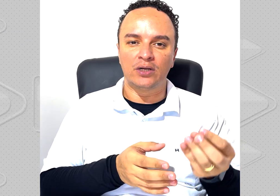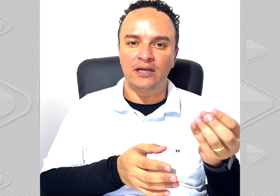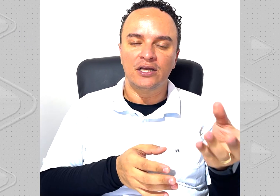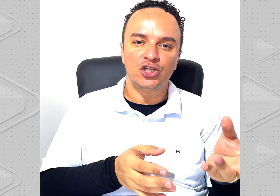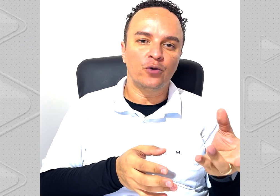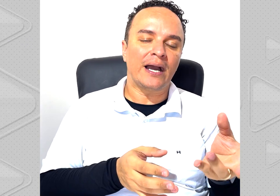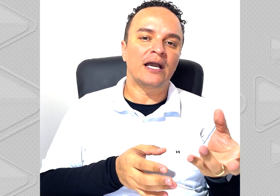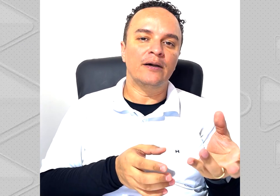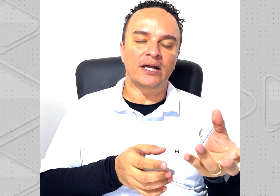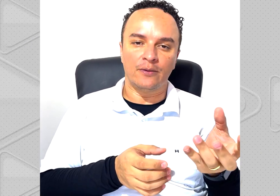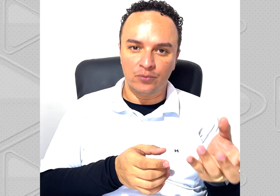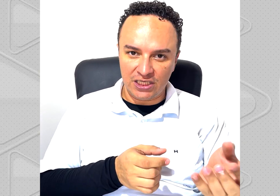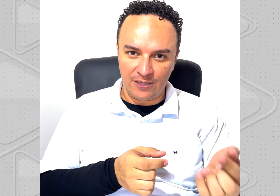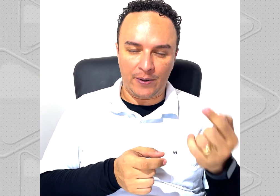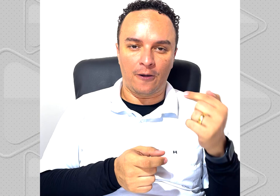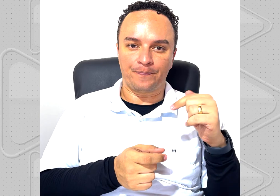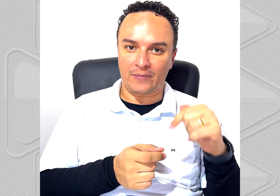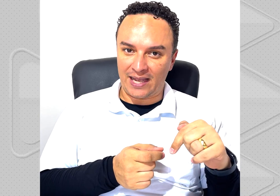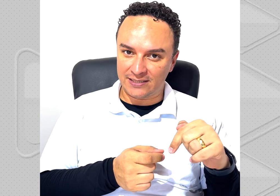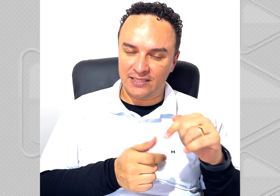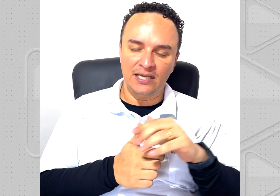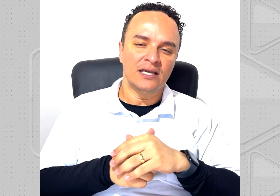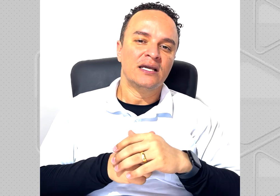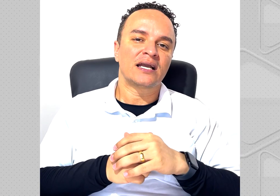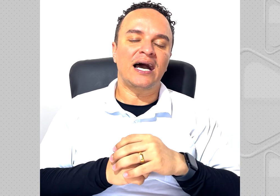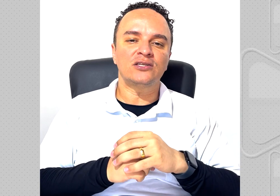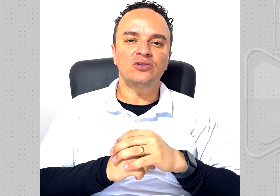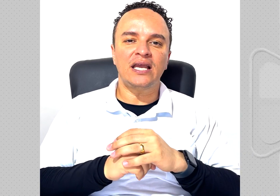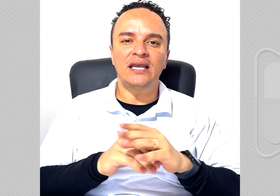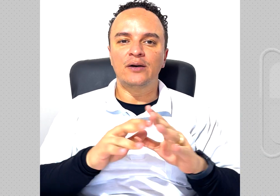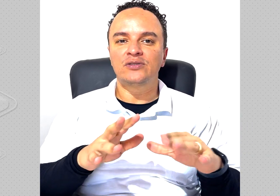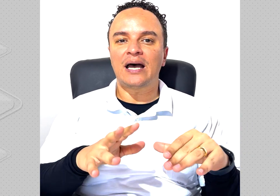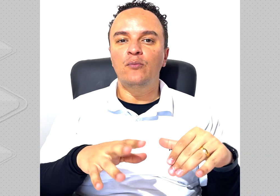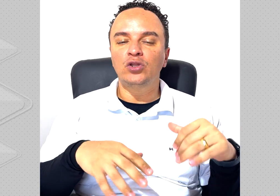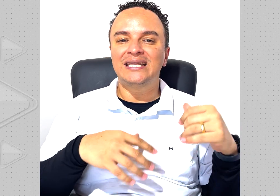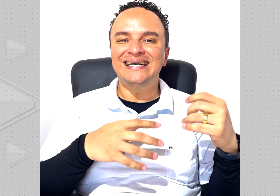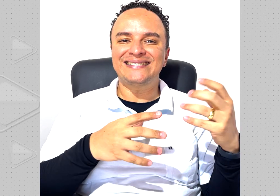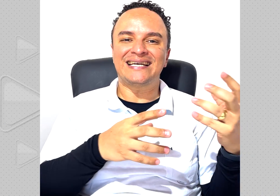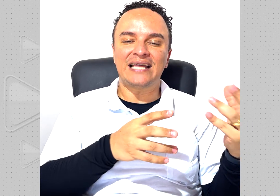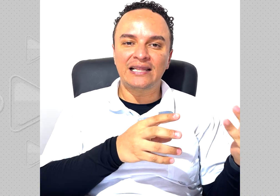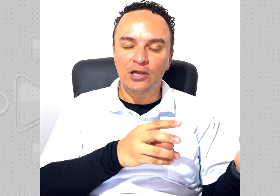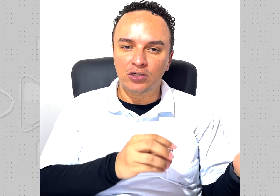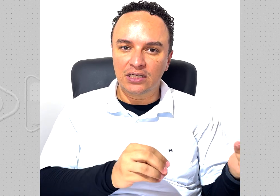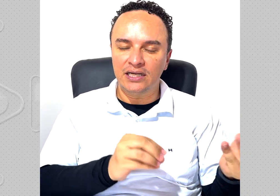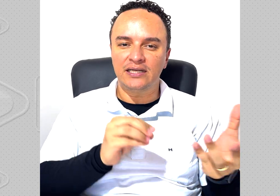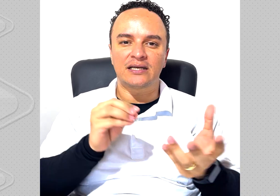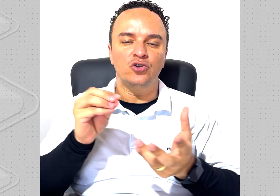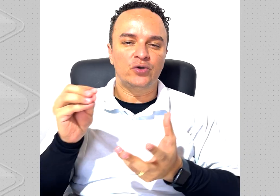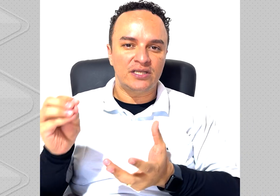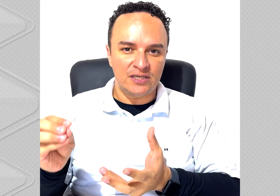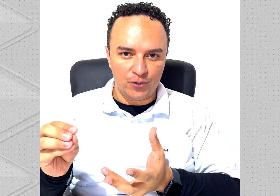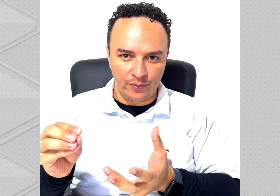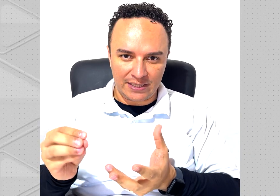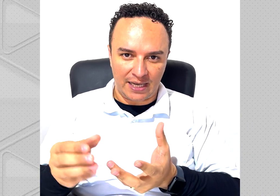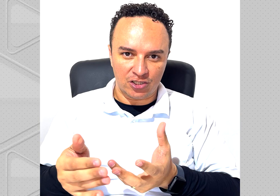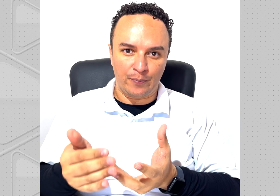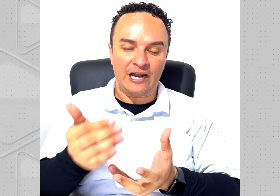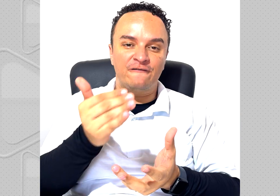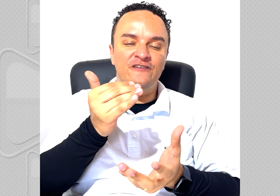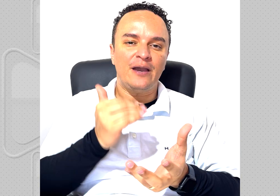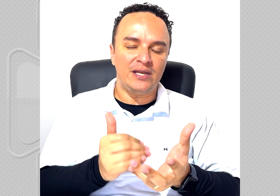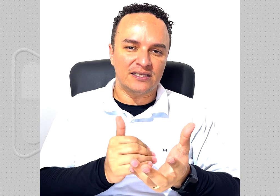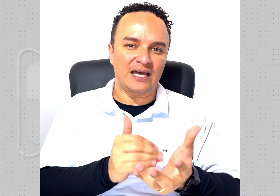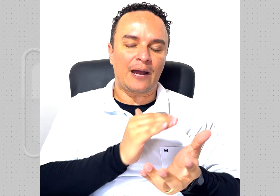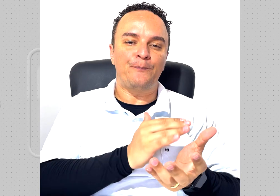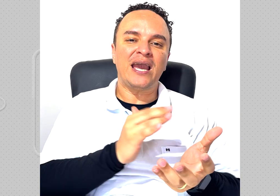receptora de uma câmara principal Assim caso tenhamos a mudança da Lei Orgânica do Município de Manaus